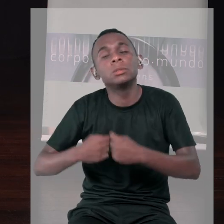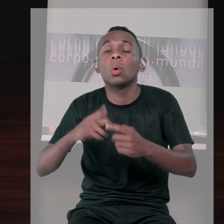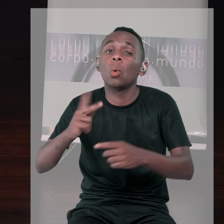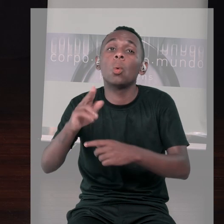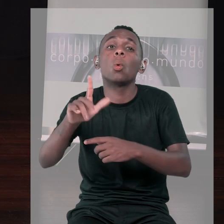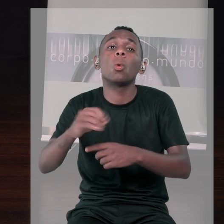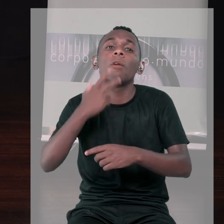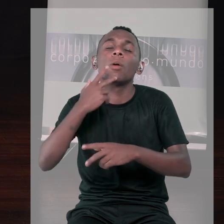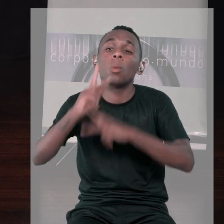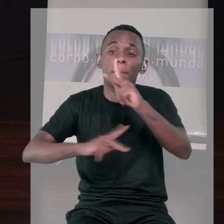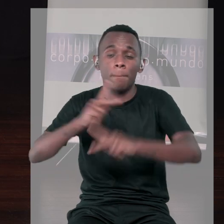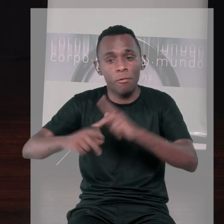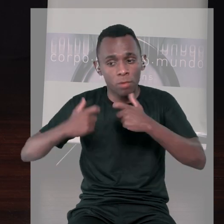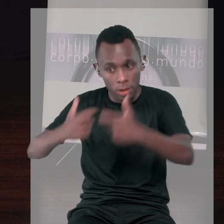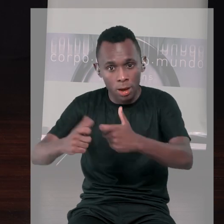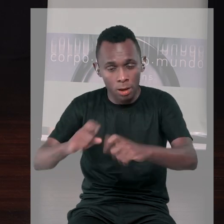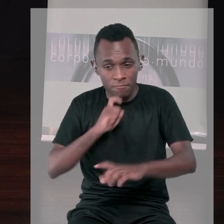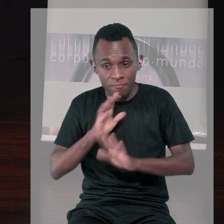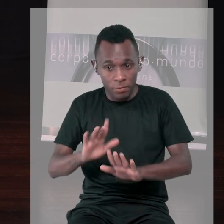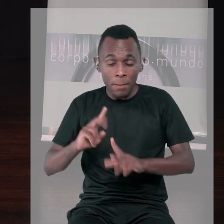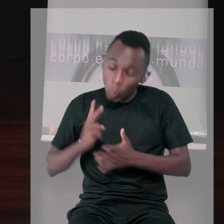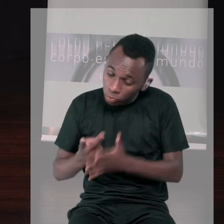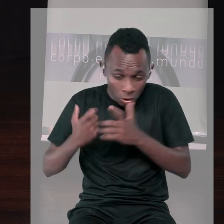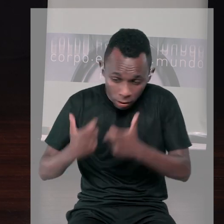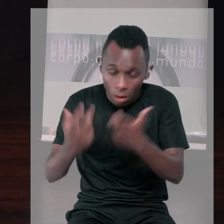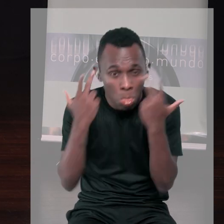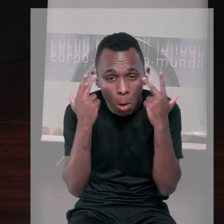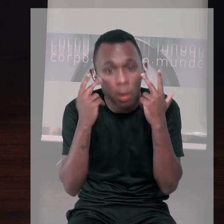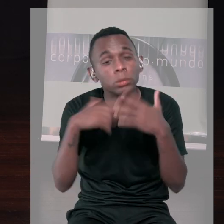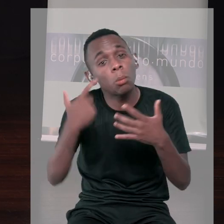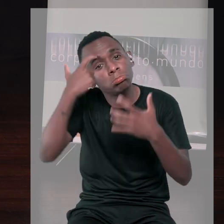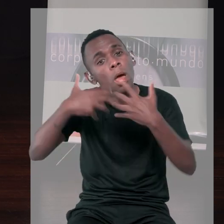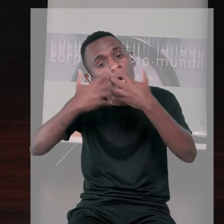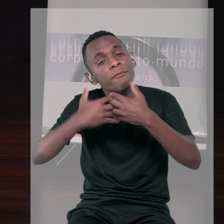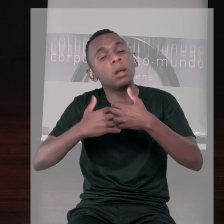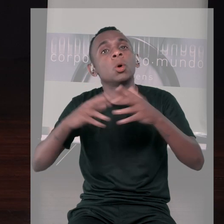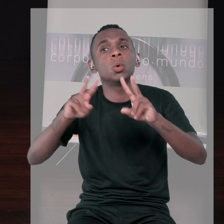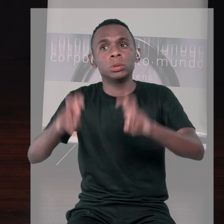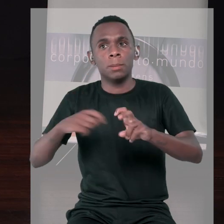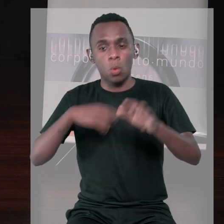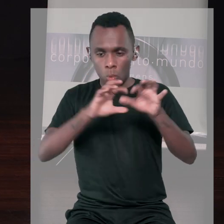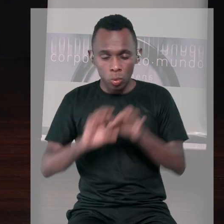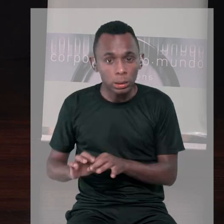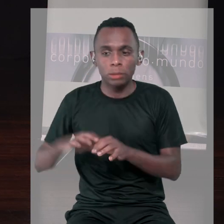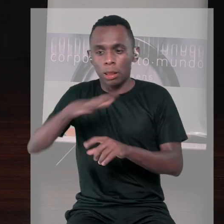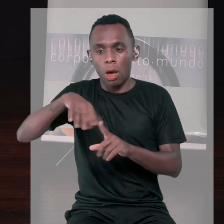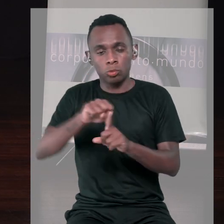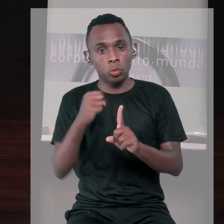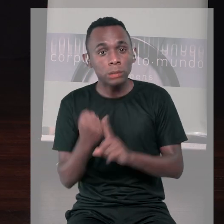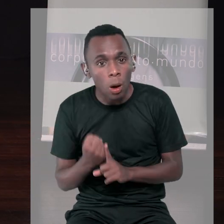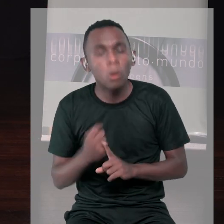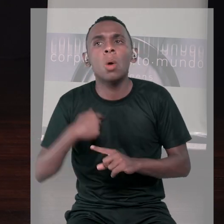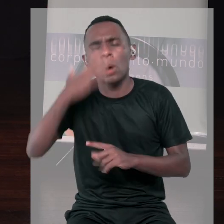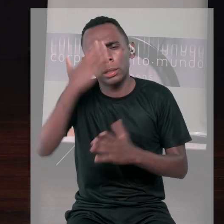sendo a guerra civil. Então, na reflexão sobre, digamos, o contexto sociológico, eu acho que seria